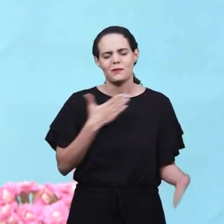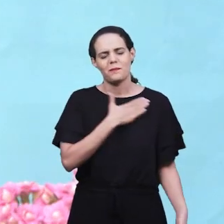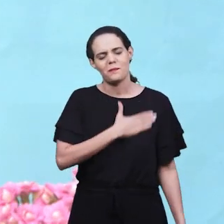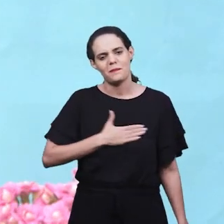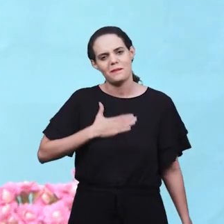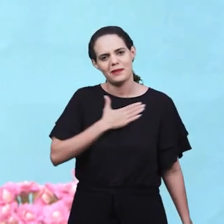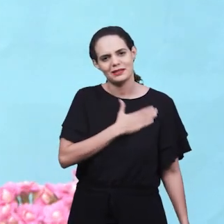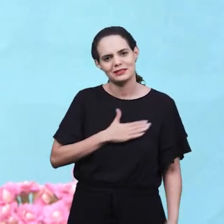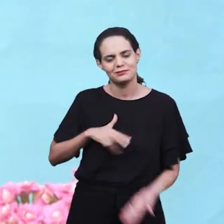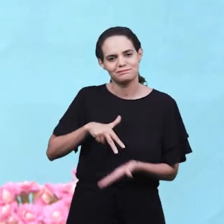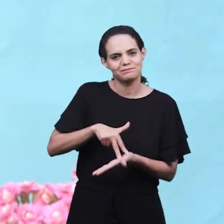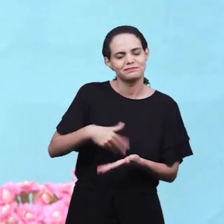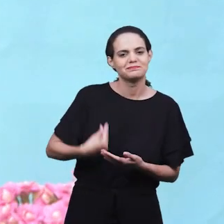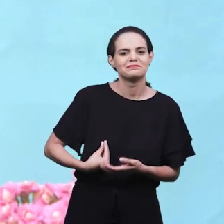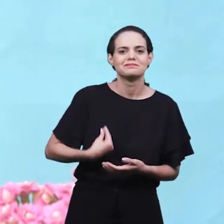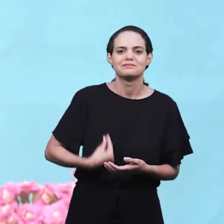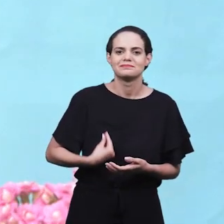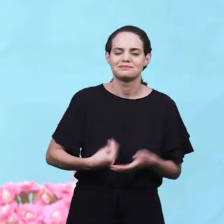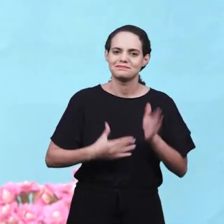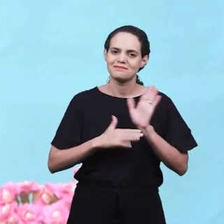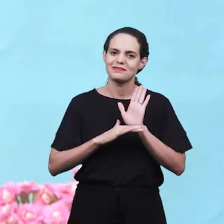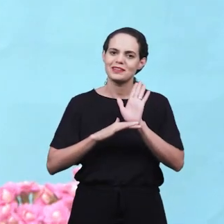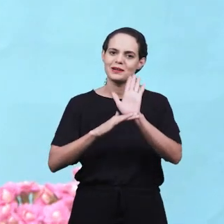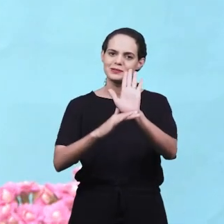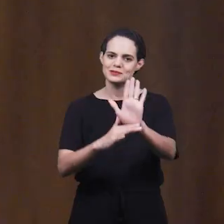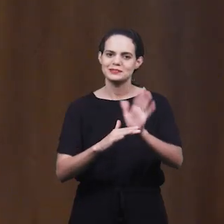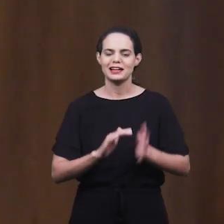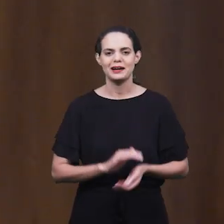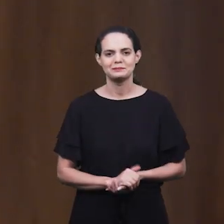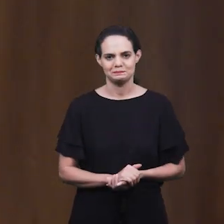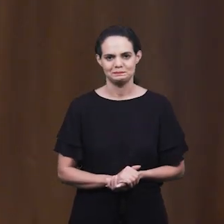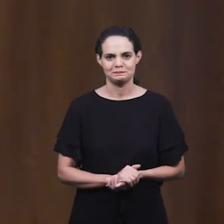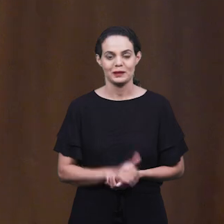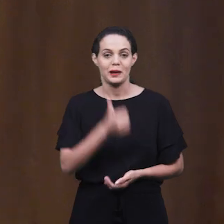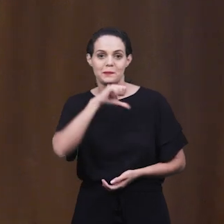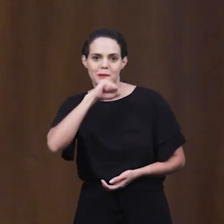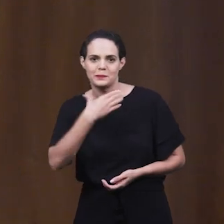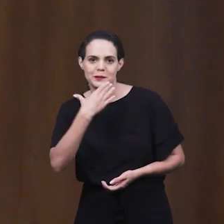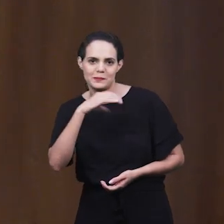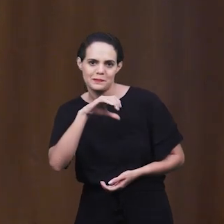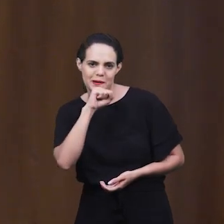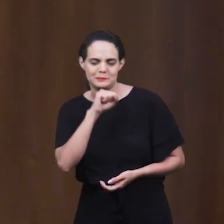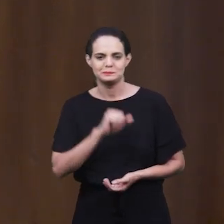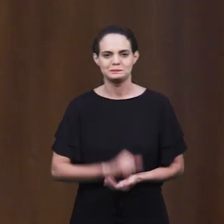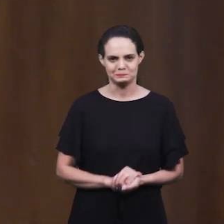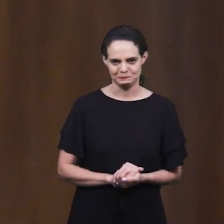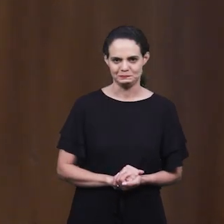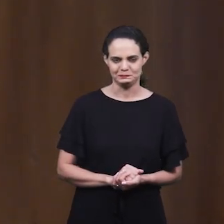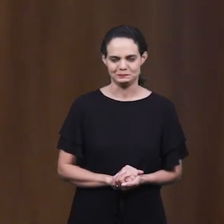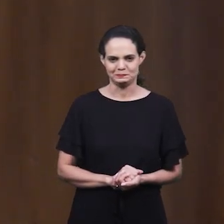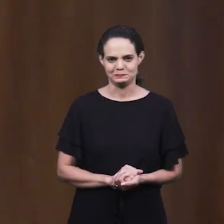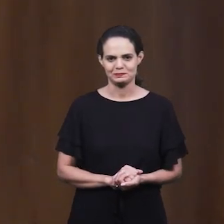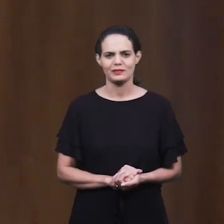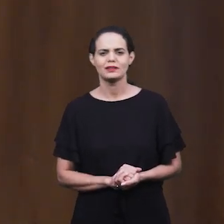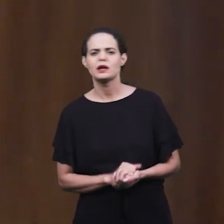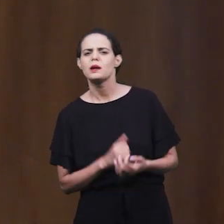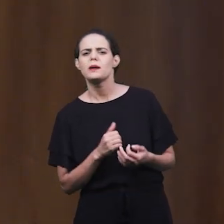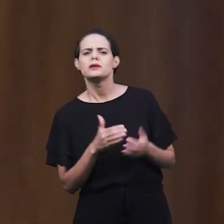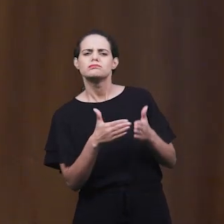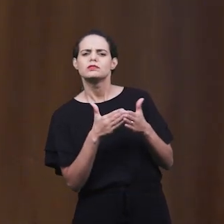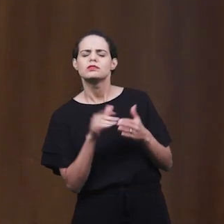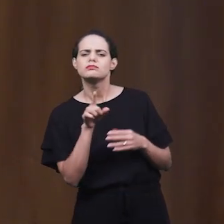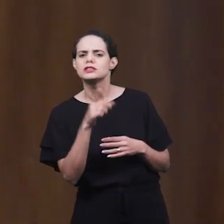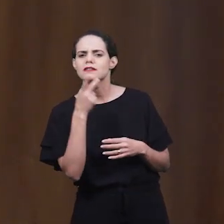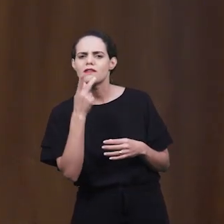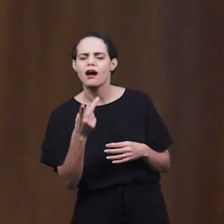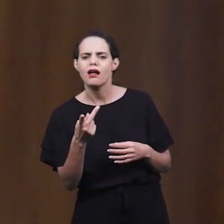aqui para contribuir com o conhecimento dos pais. Amém. Natália, conta pra gente aqui um pouco sobre a sua área